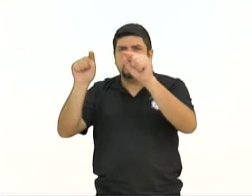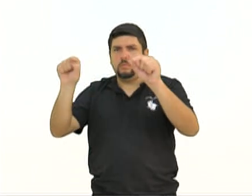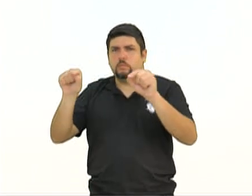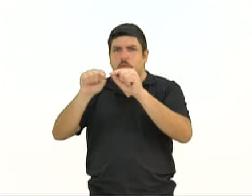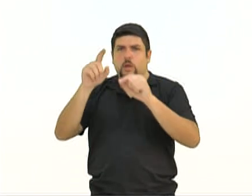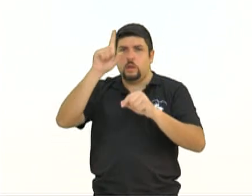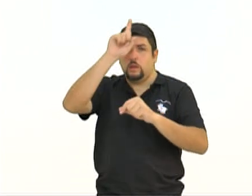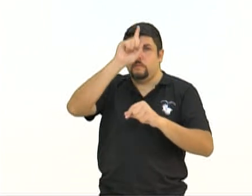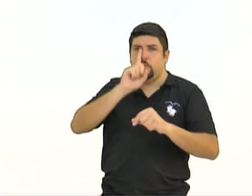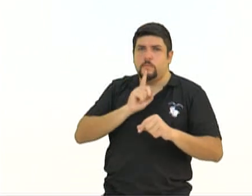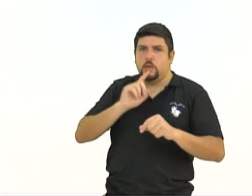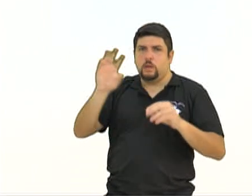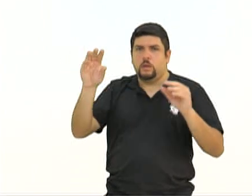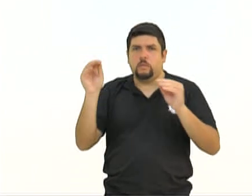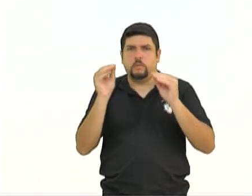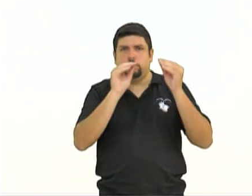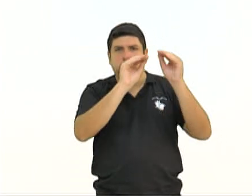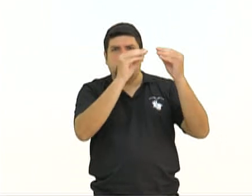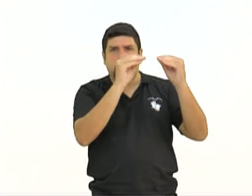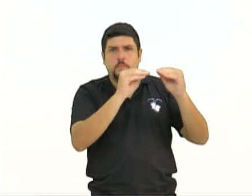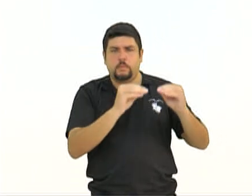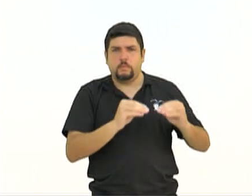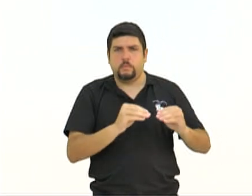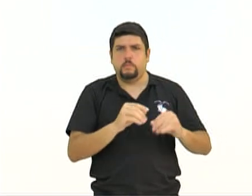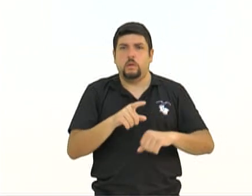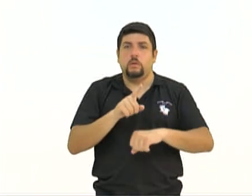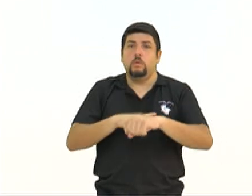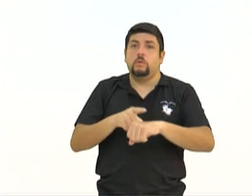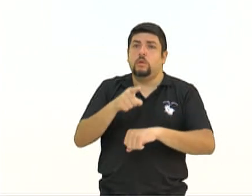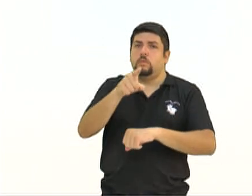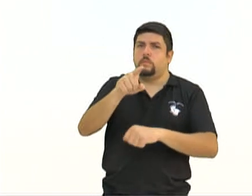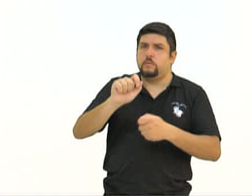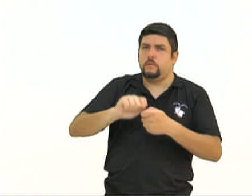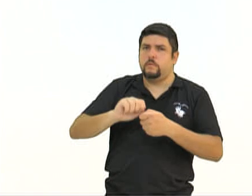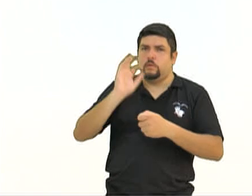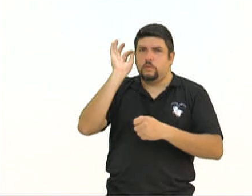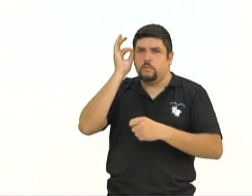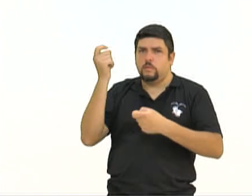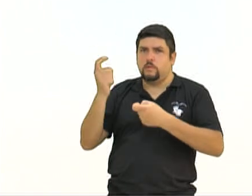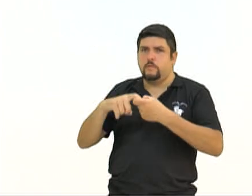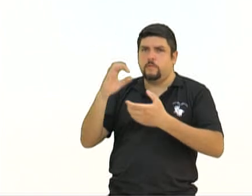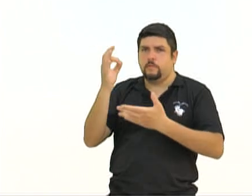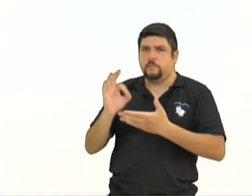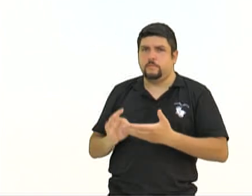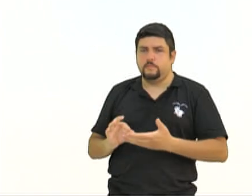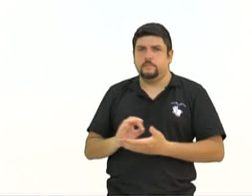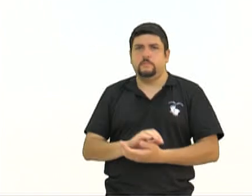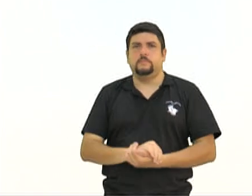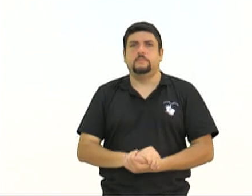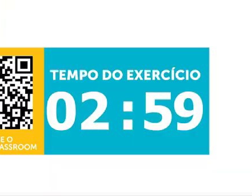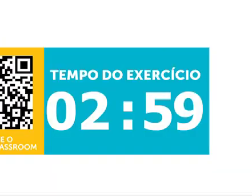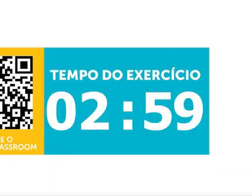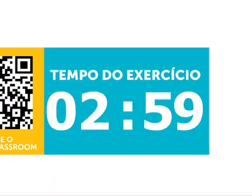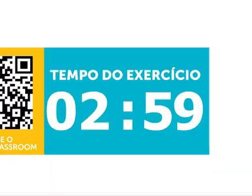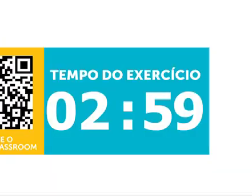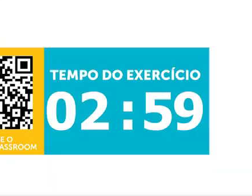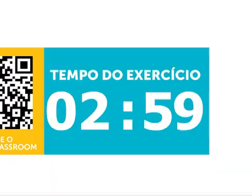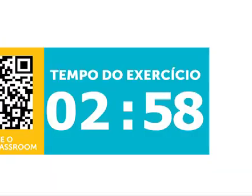ali. Então eu vou dar um tempinho para vocês fazerem, seja como achar melhor, e já volto para a gente poder corrigir. Vamos lá.